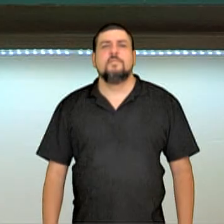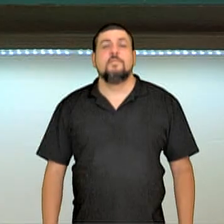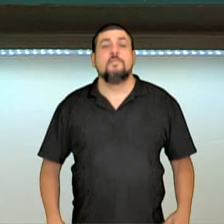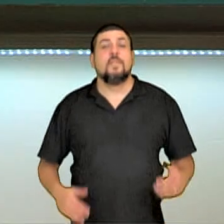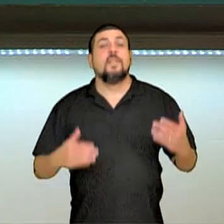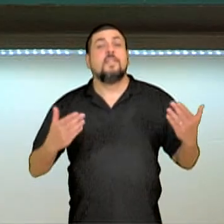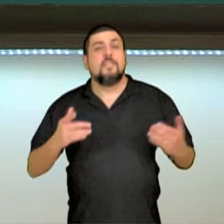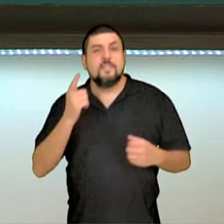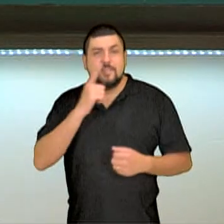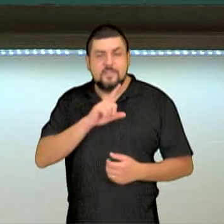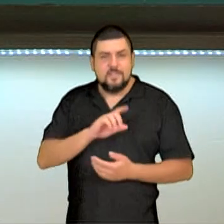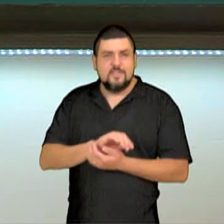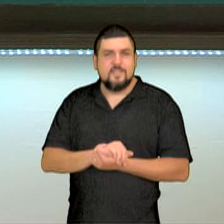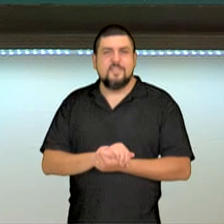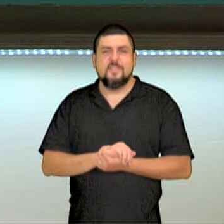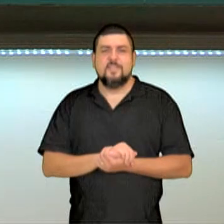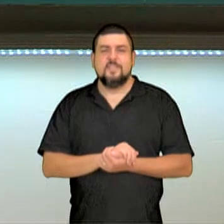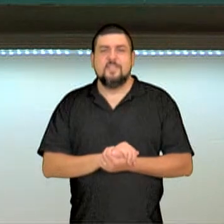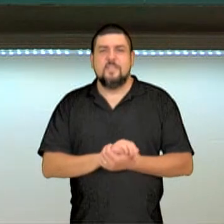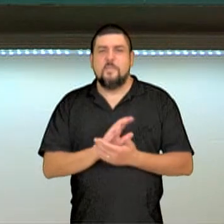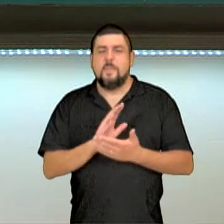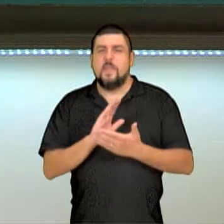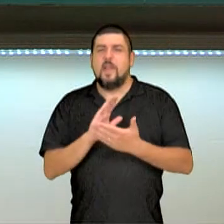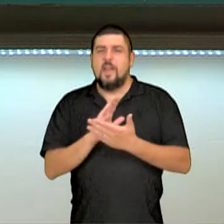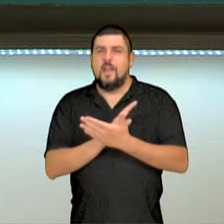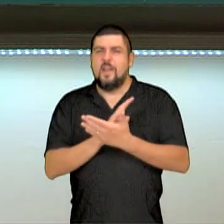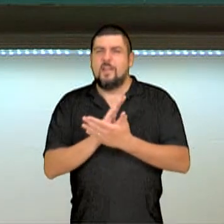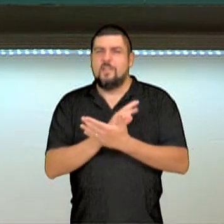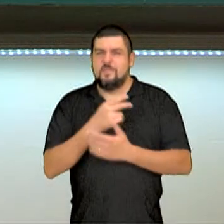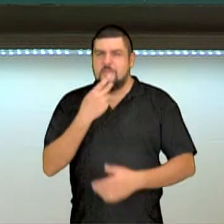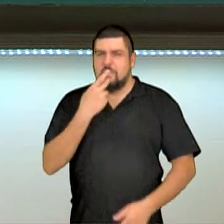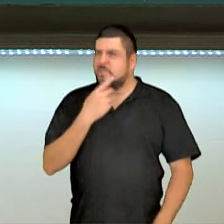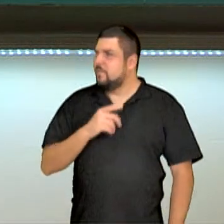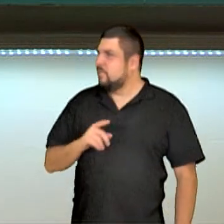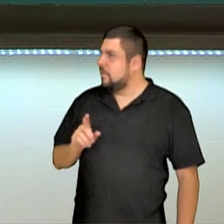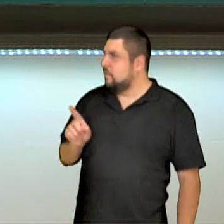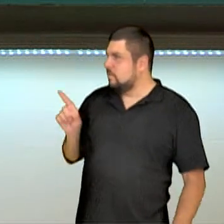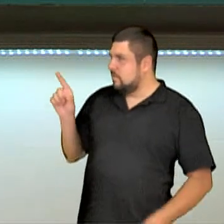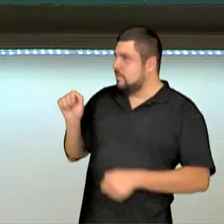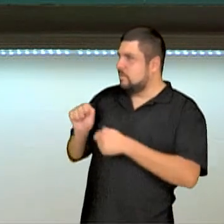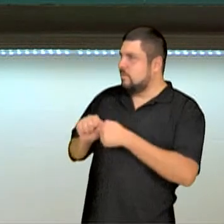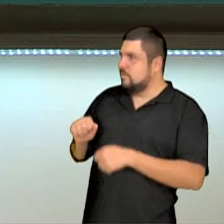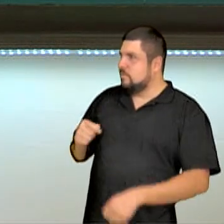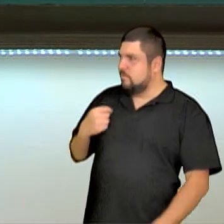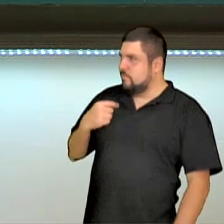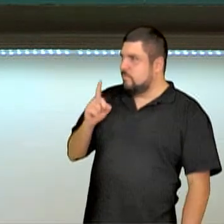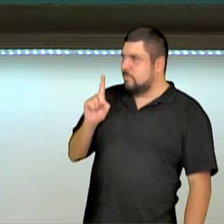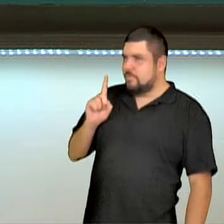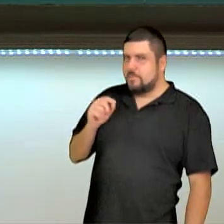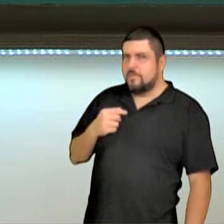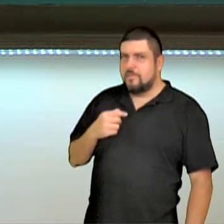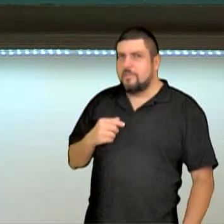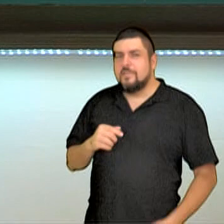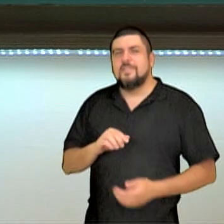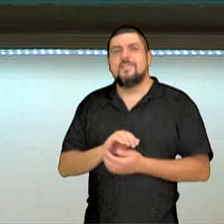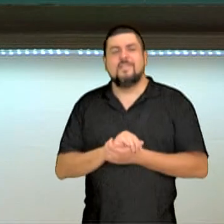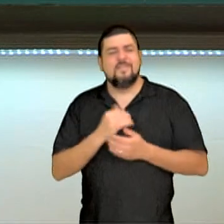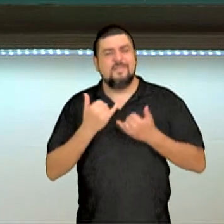E aí, conseguiram? Alguns devem ter falado, faz você, professora. Depois fica aqui, ó, o desafio para